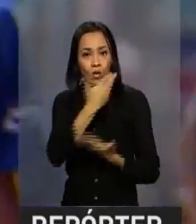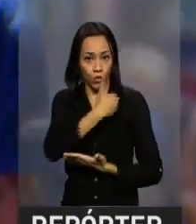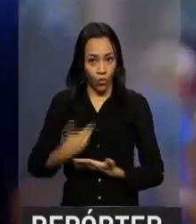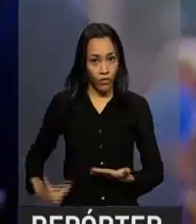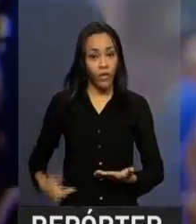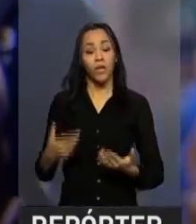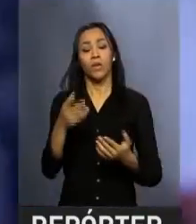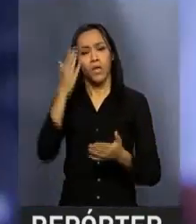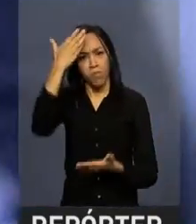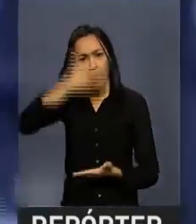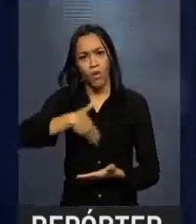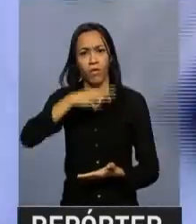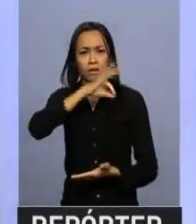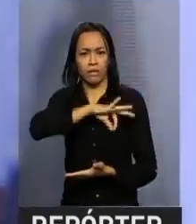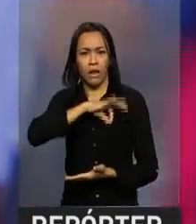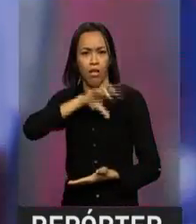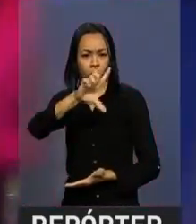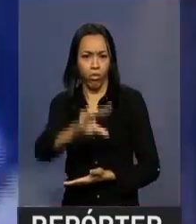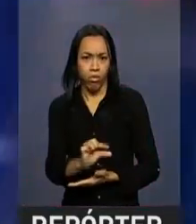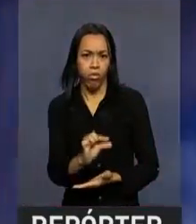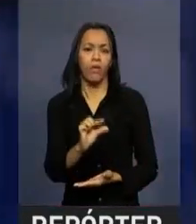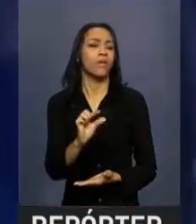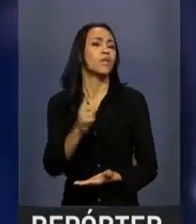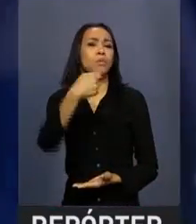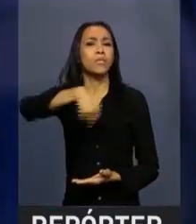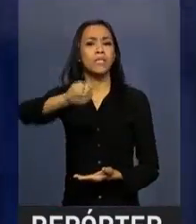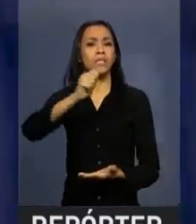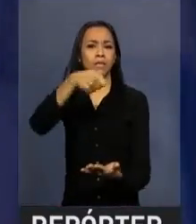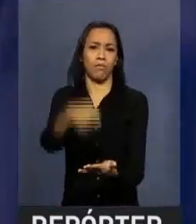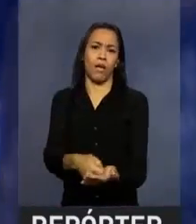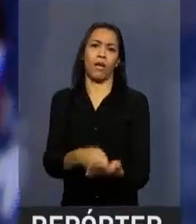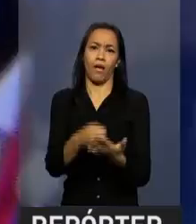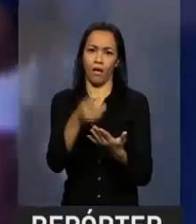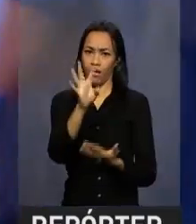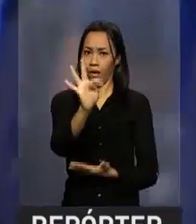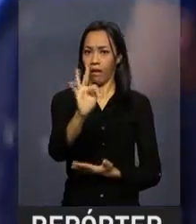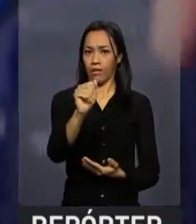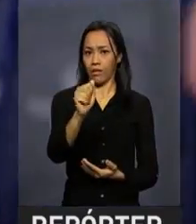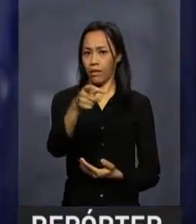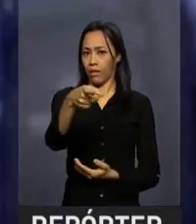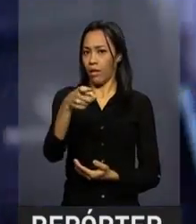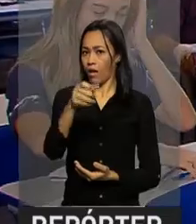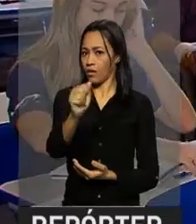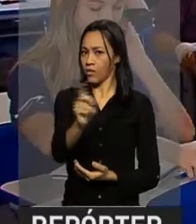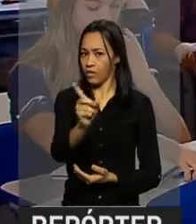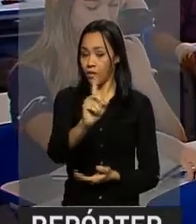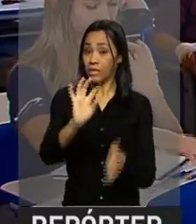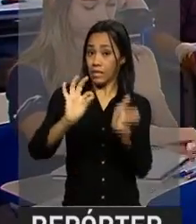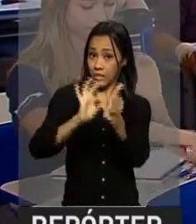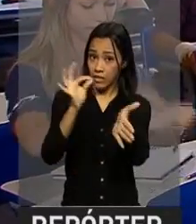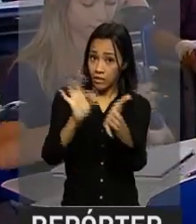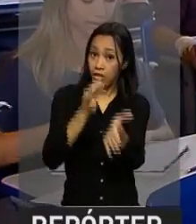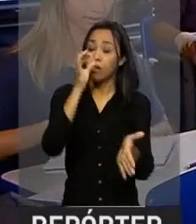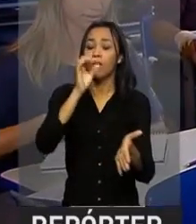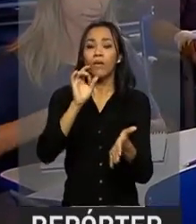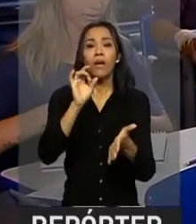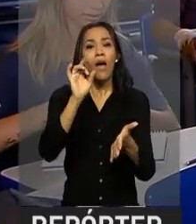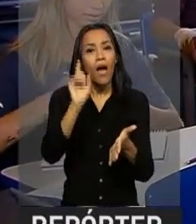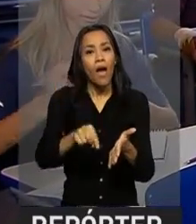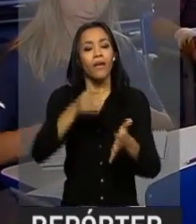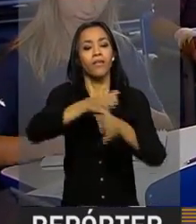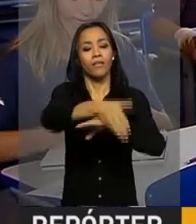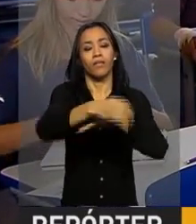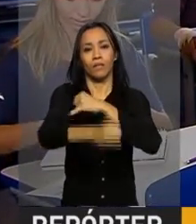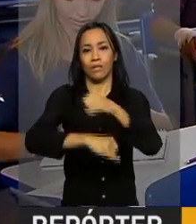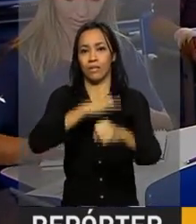ter baixa renda não precisa pagar essa taxa, né? A inscrição deve ser feita aí exclusivamente pelo